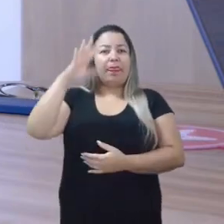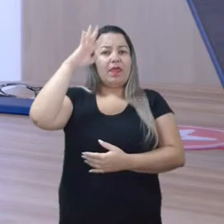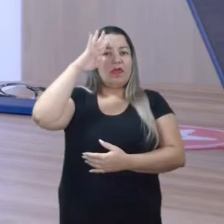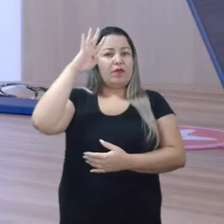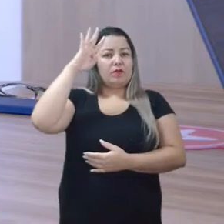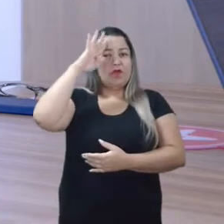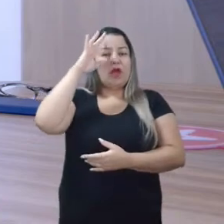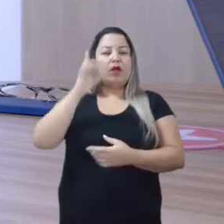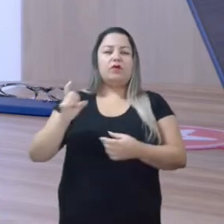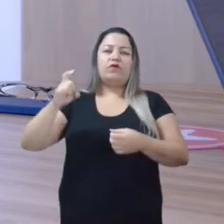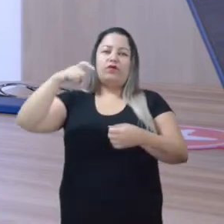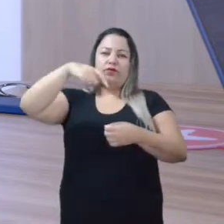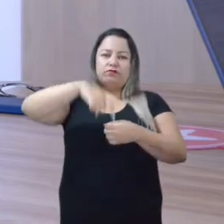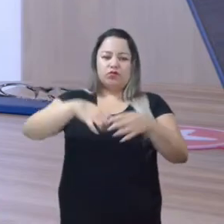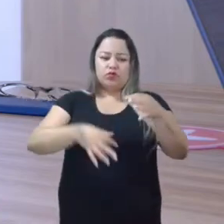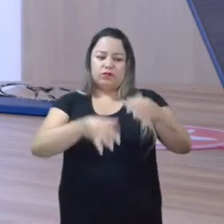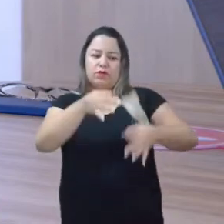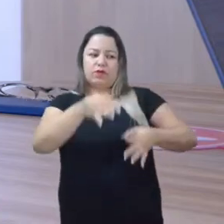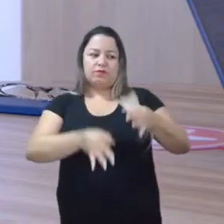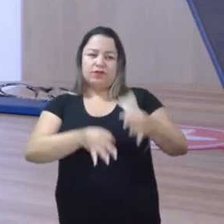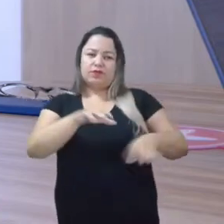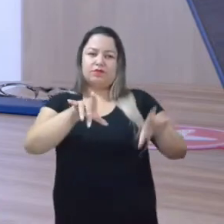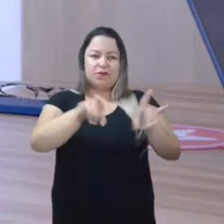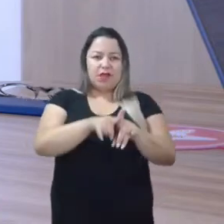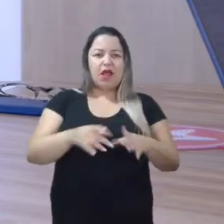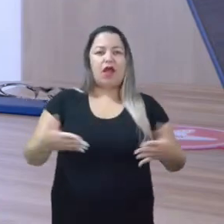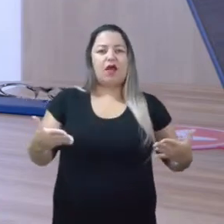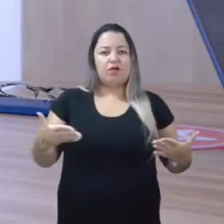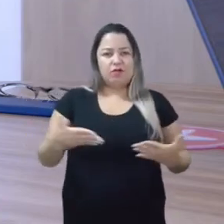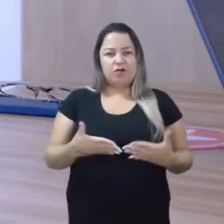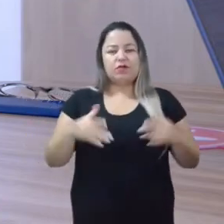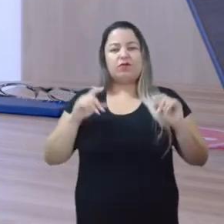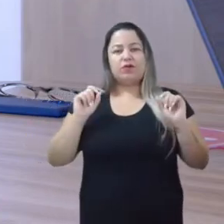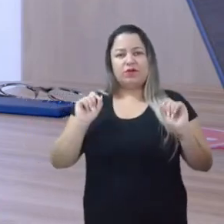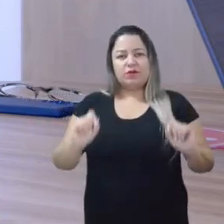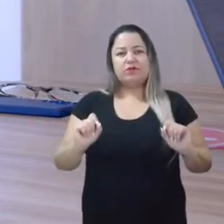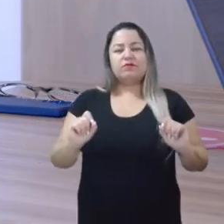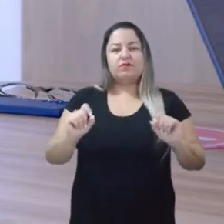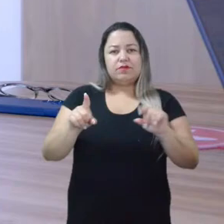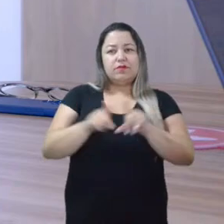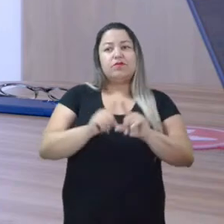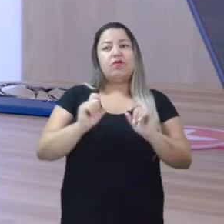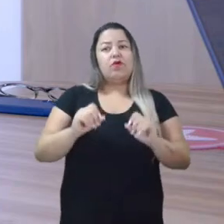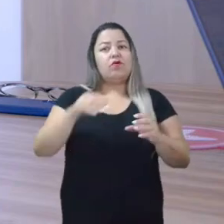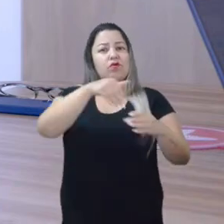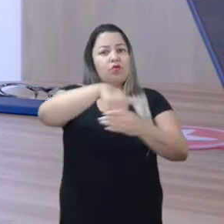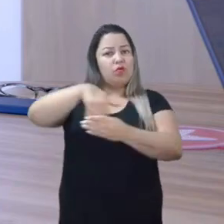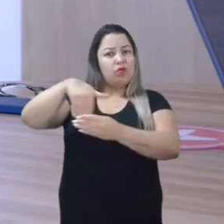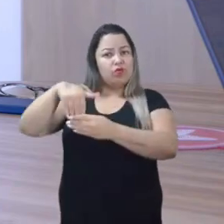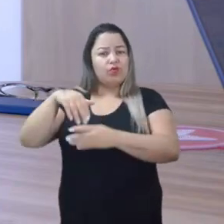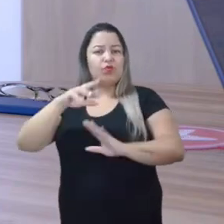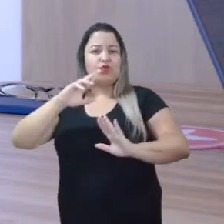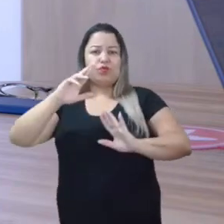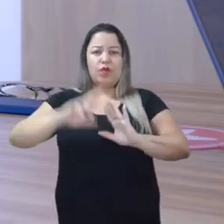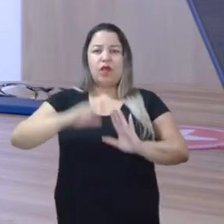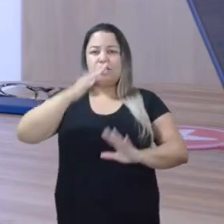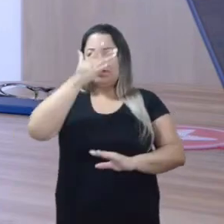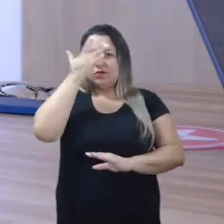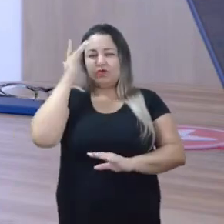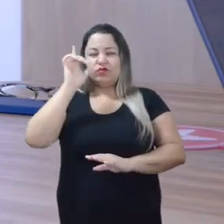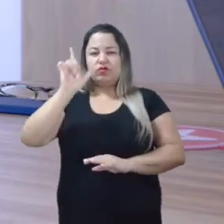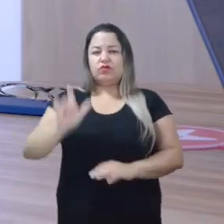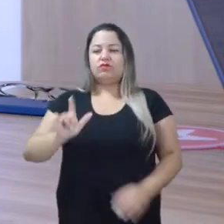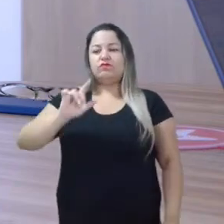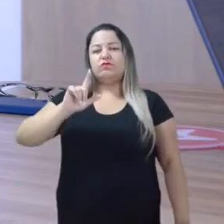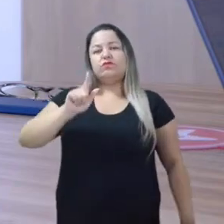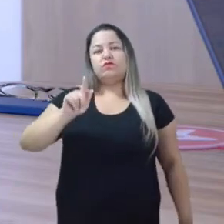julgamento. Esse julgamento está no momento agora, está sendo proferido o voto de um dos relatores, que é o ministro Dias Toffoli. Em seguida, o